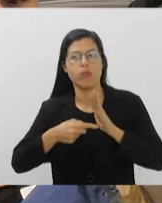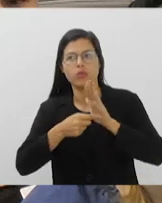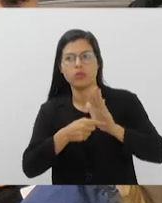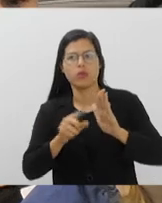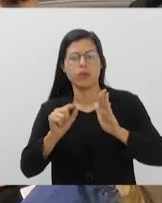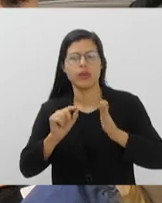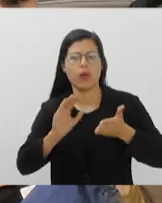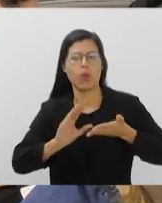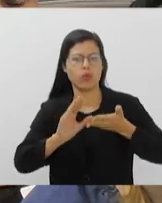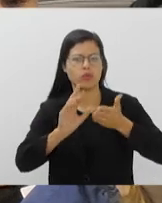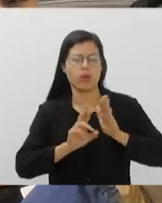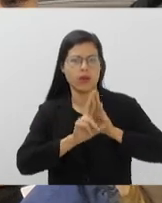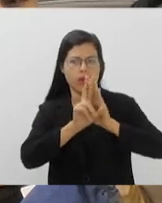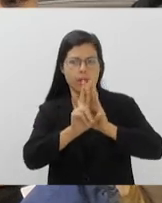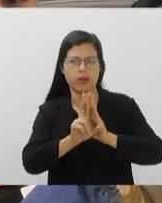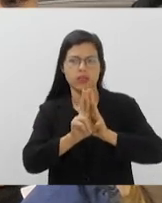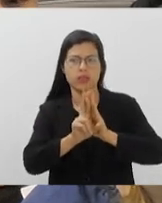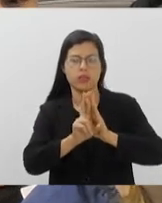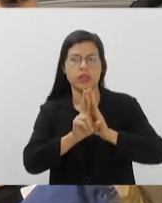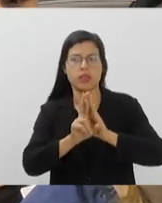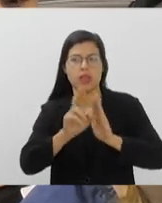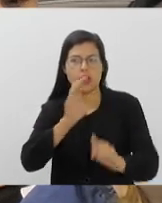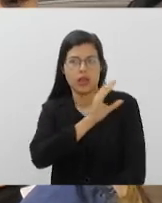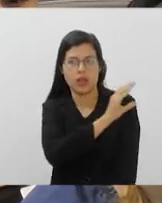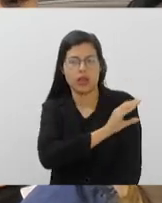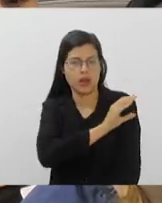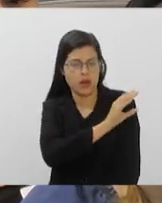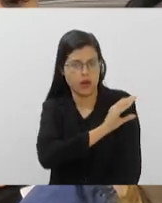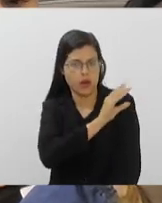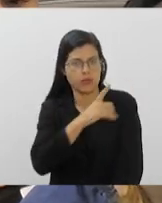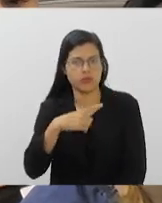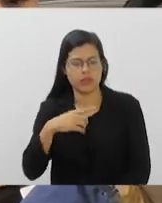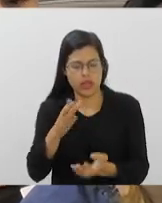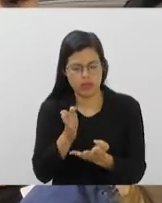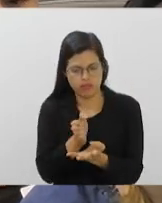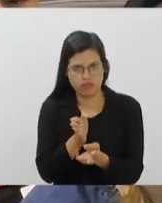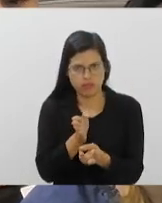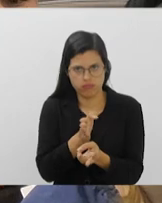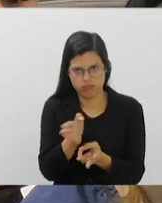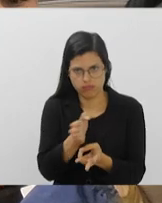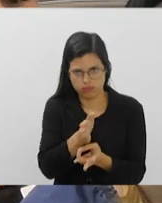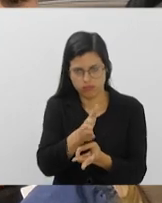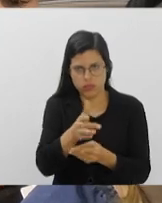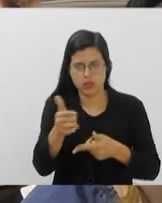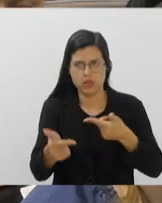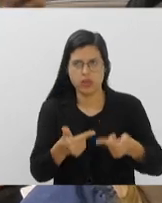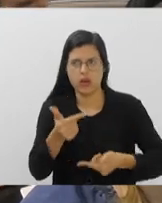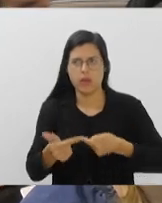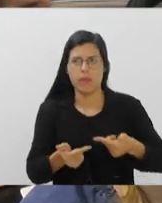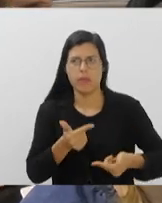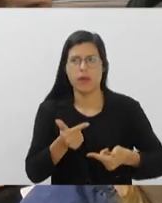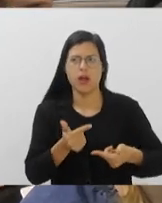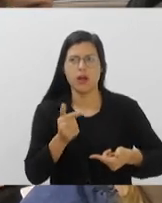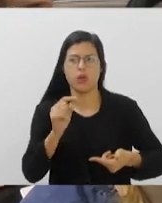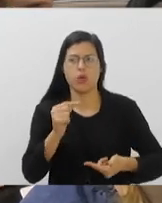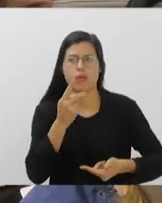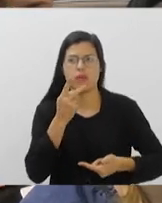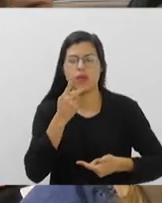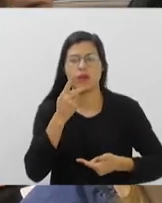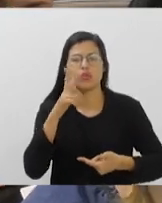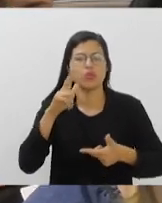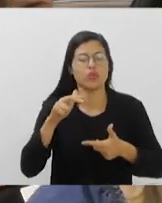representa realmente Campos tem três linhas eh de trabalho e uma delas é falar sobre criança eh